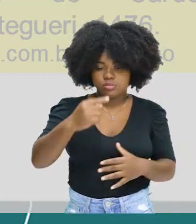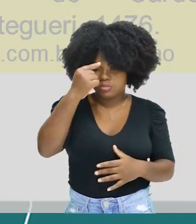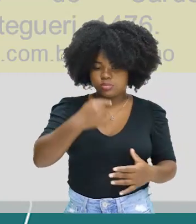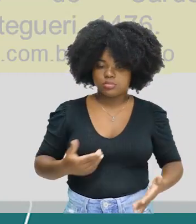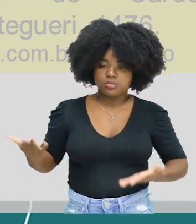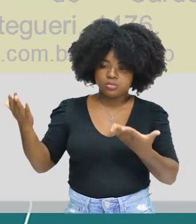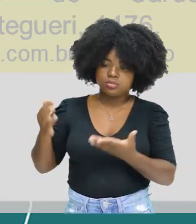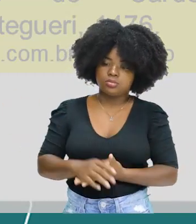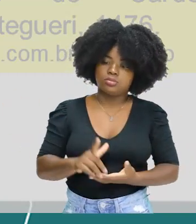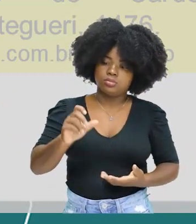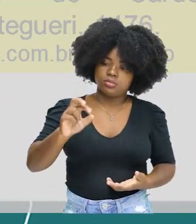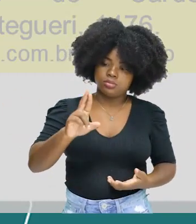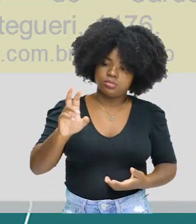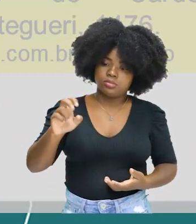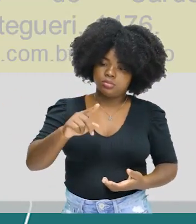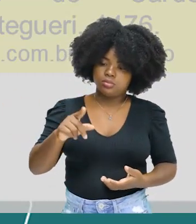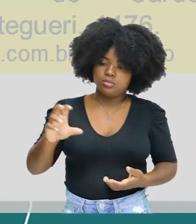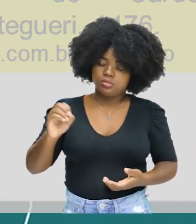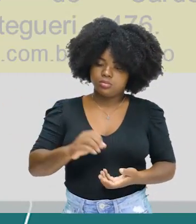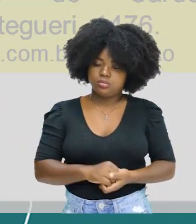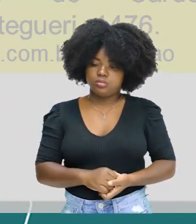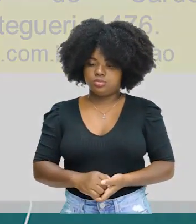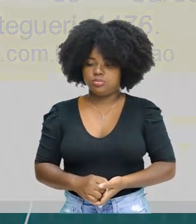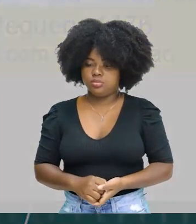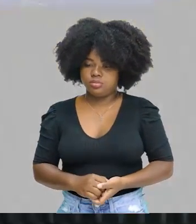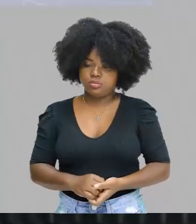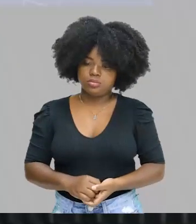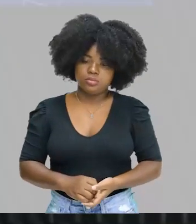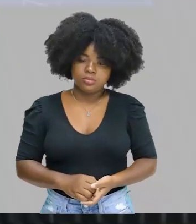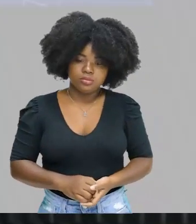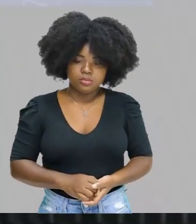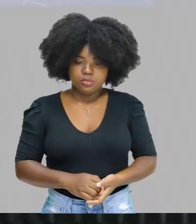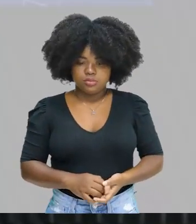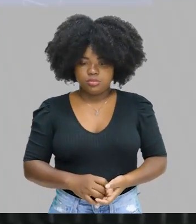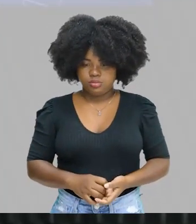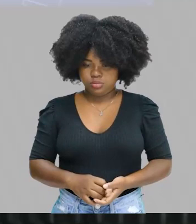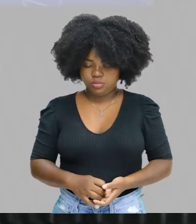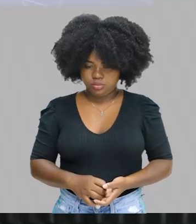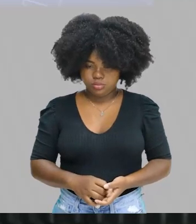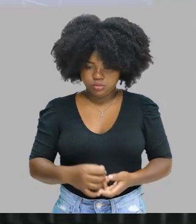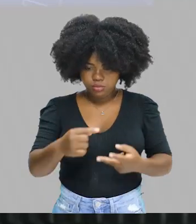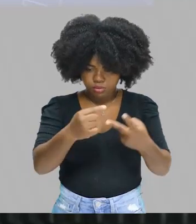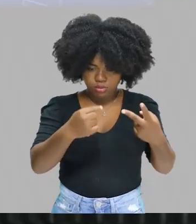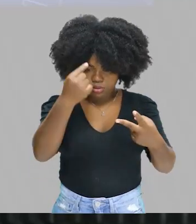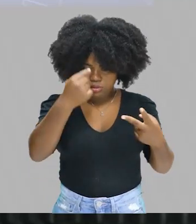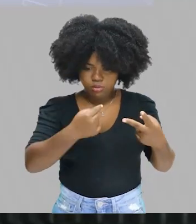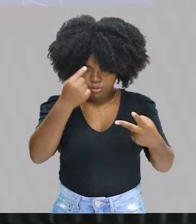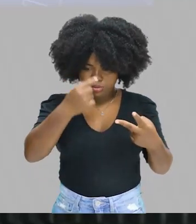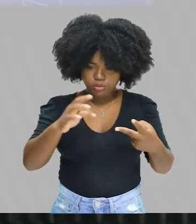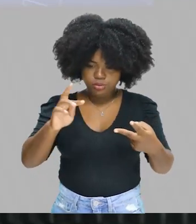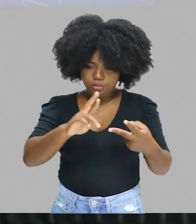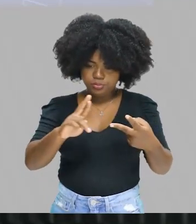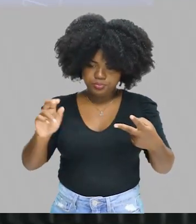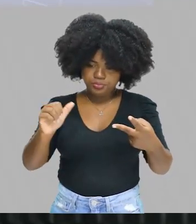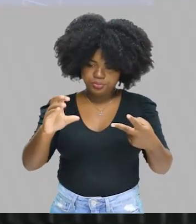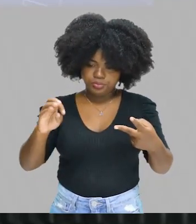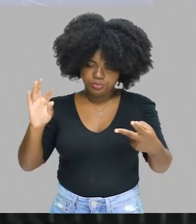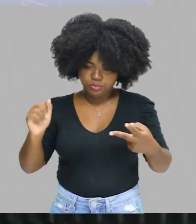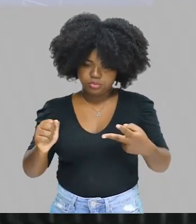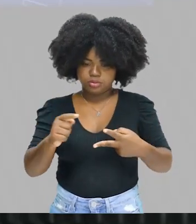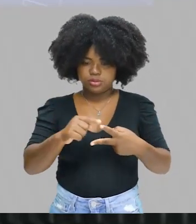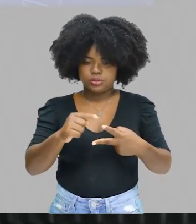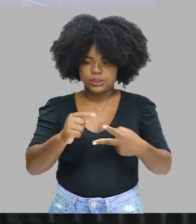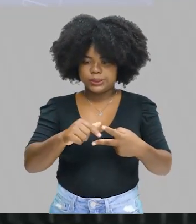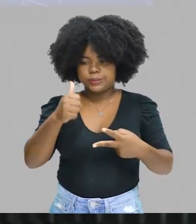retrato de Lorenzo de Médici, no século XVI, em terracota policromada. Aqui o modelo terracota para o monumento do